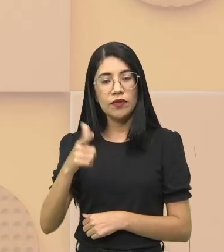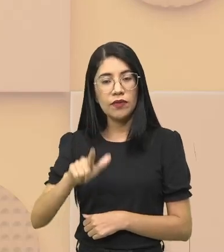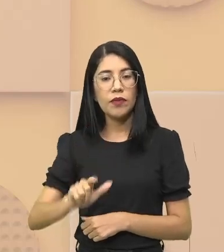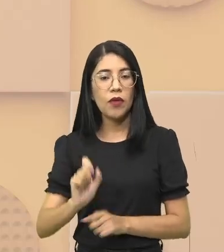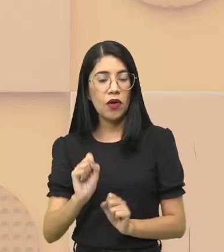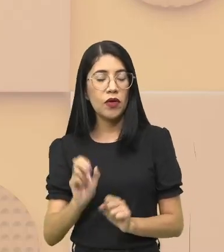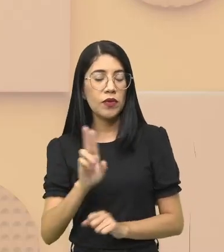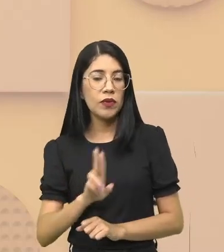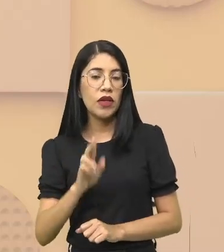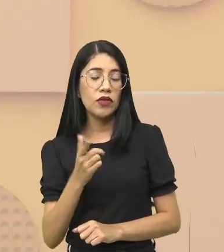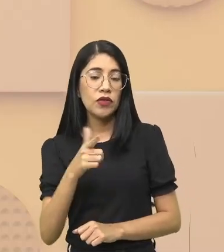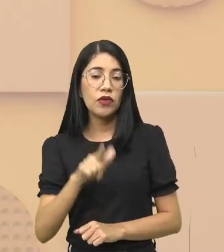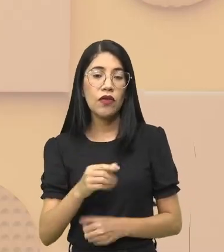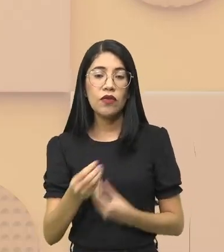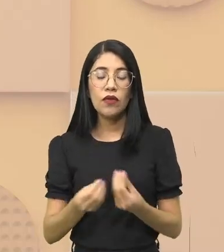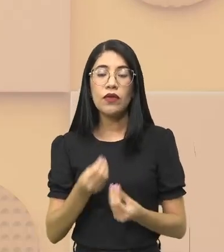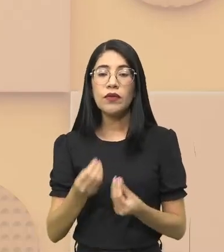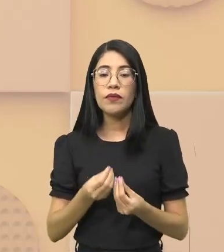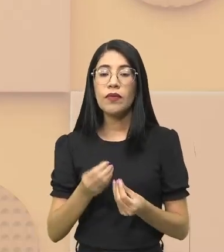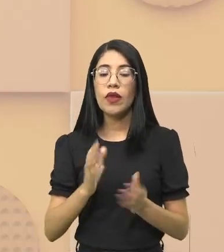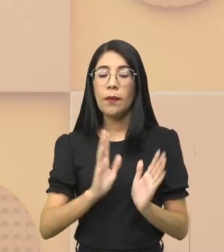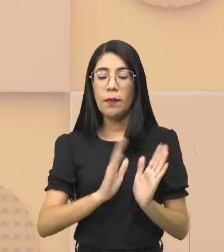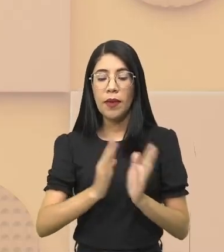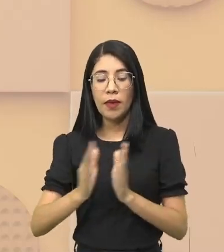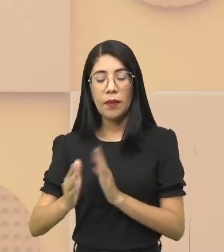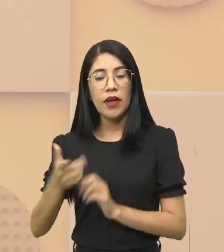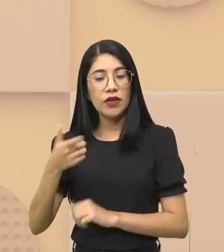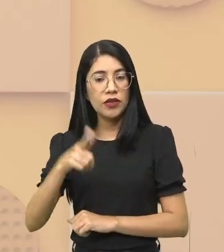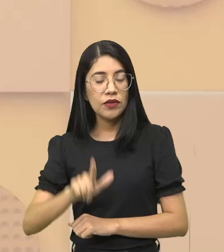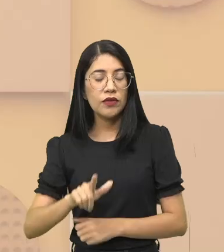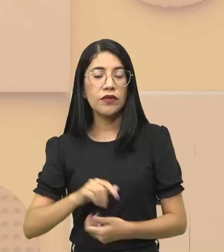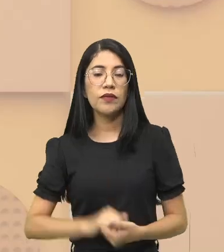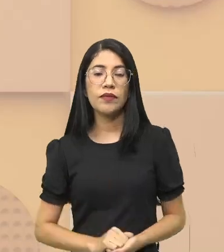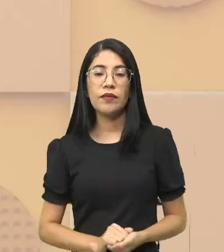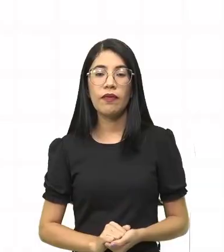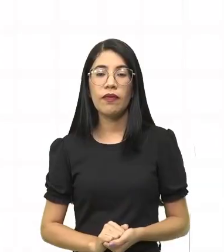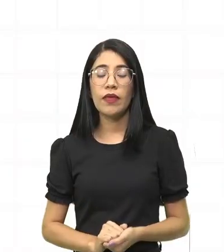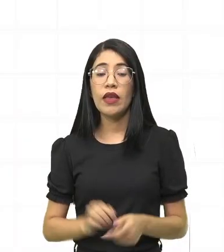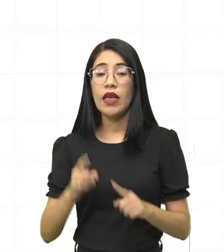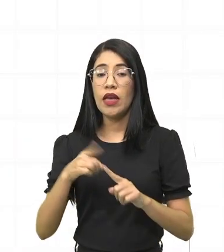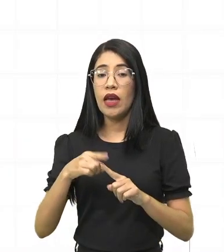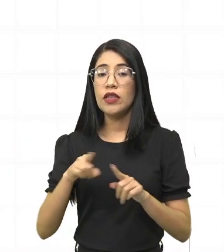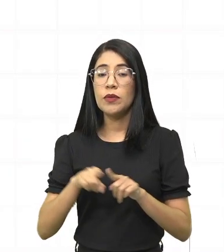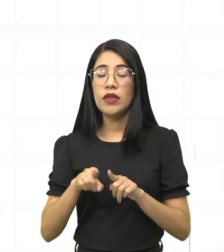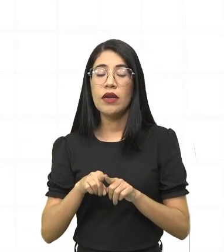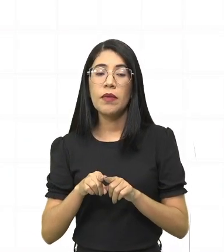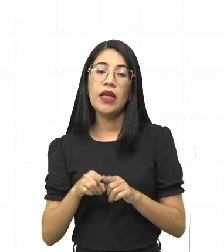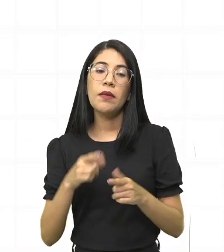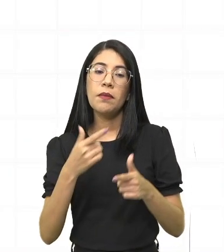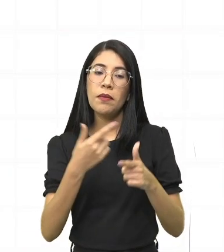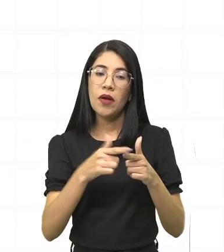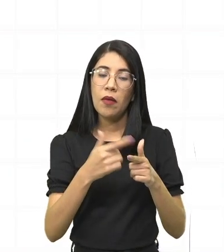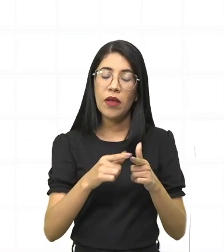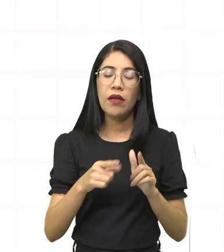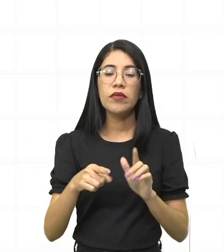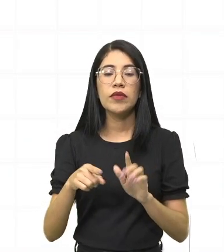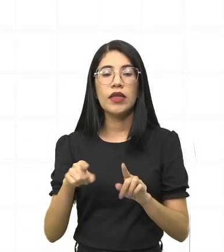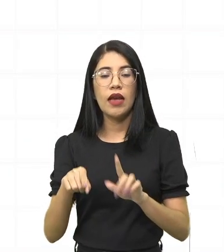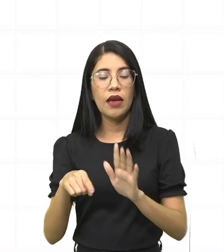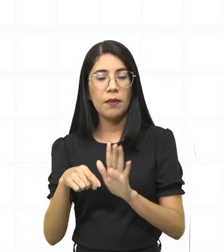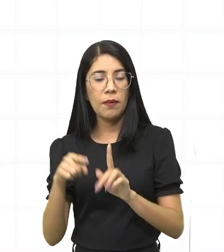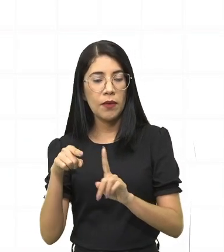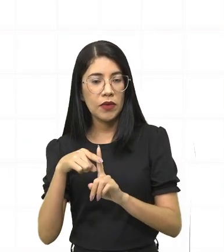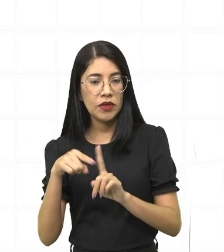utilizada novamente por meio de um novo processo. A energia geotérmica, ela tem os seus impactos e vantagens